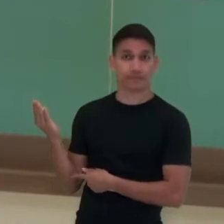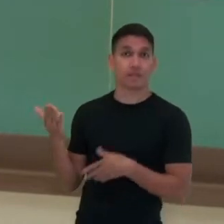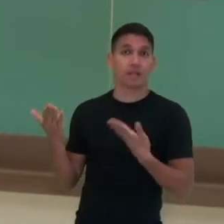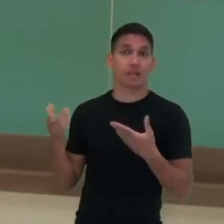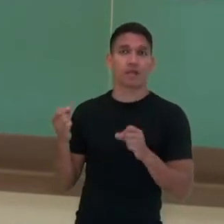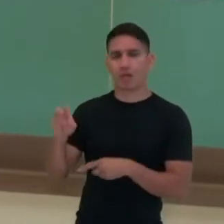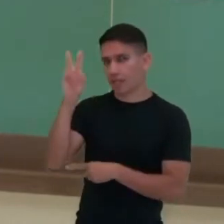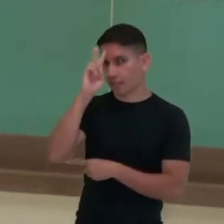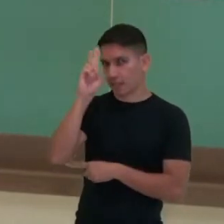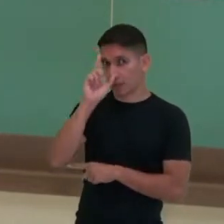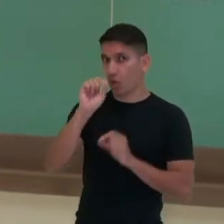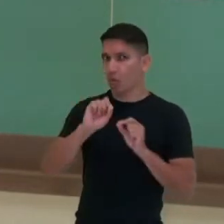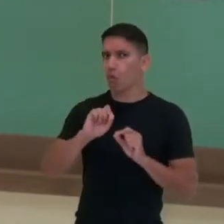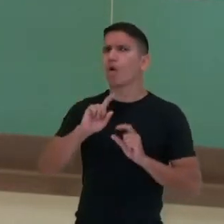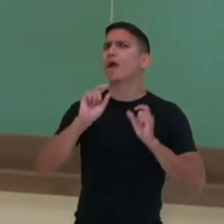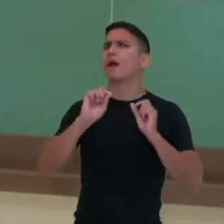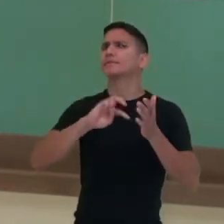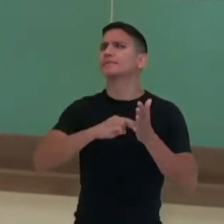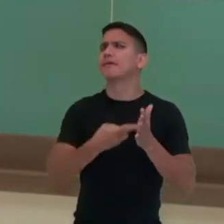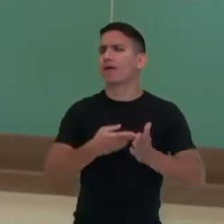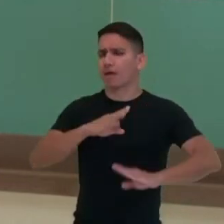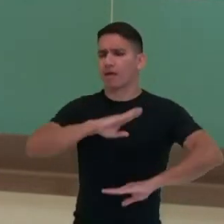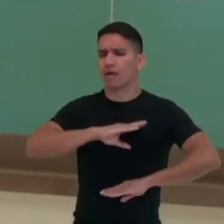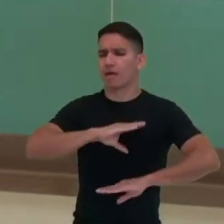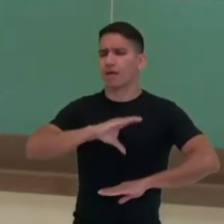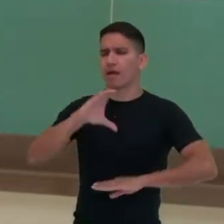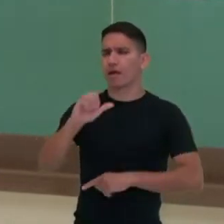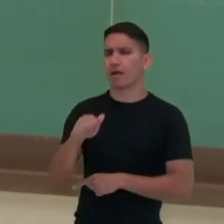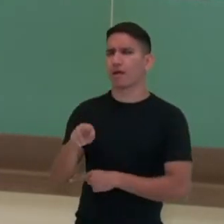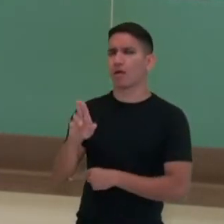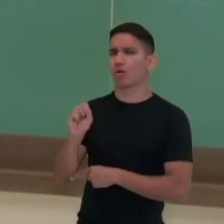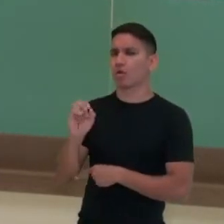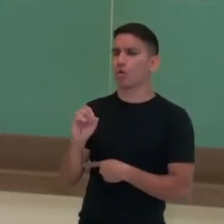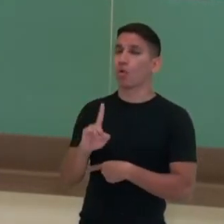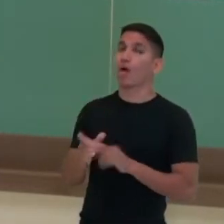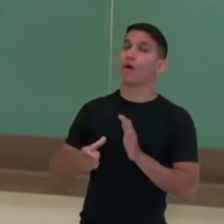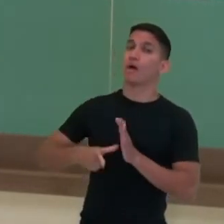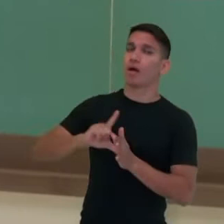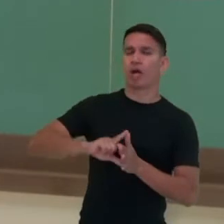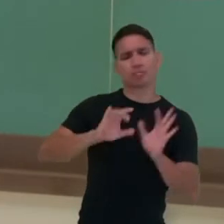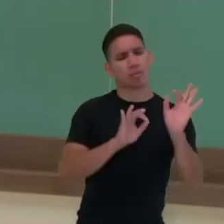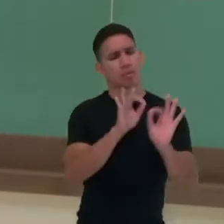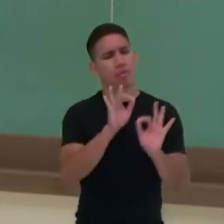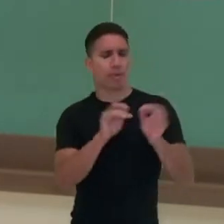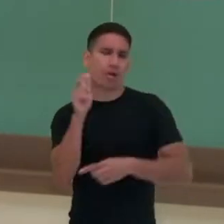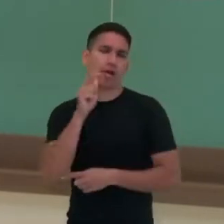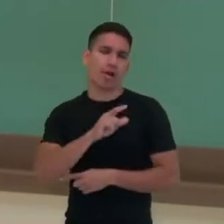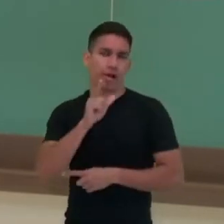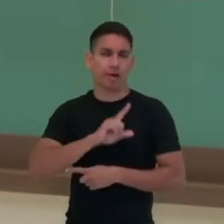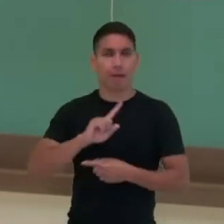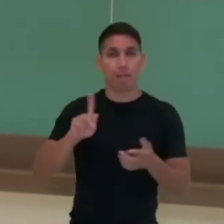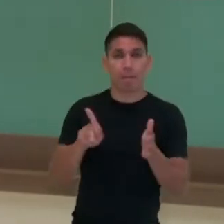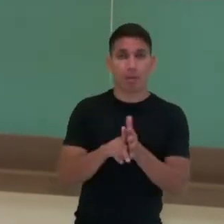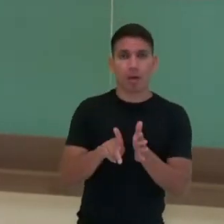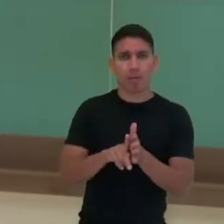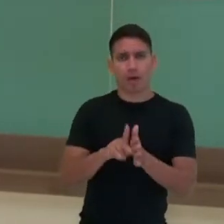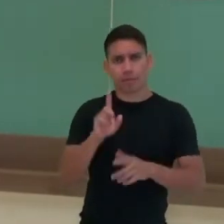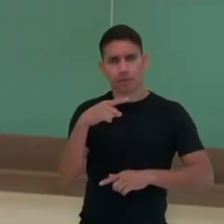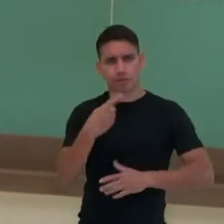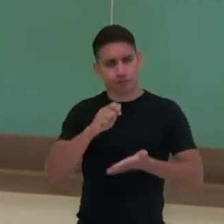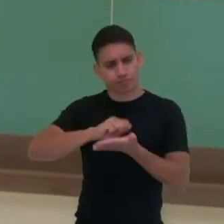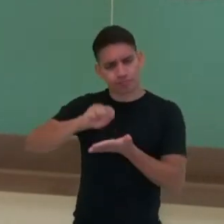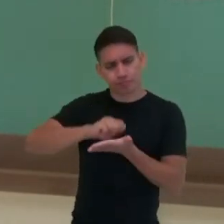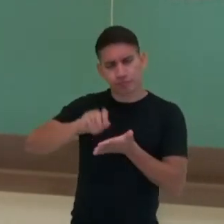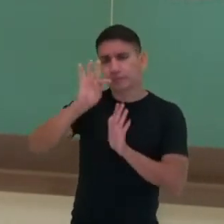Bom, lembrando que são os causos, então, né, para podermos planejar e elaborar aí o nosso causo.